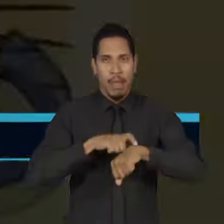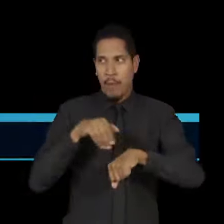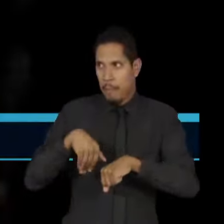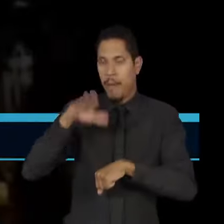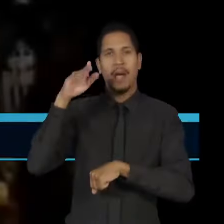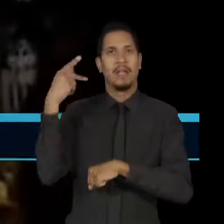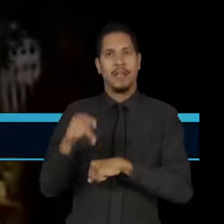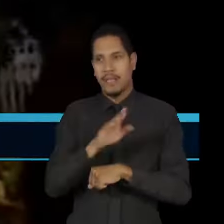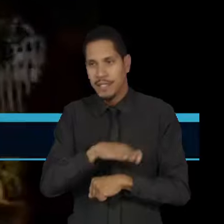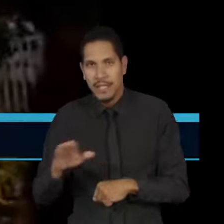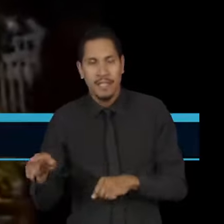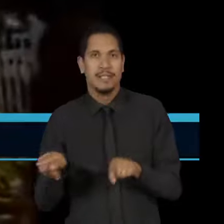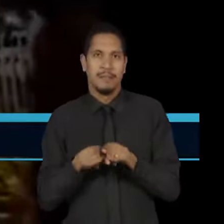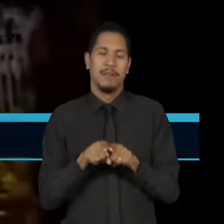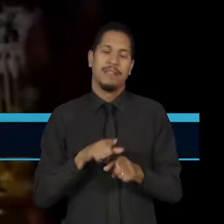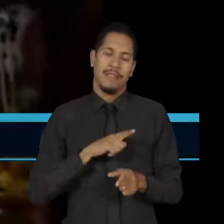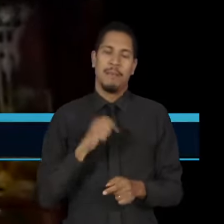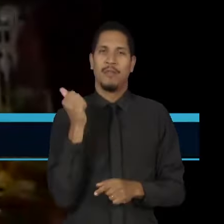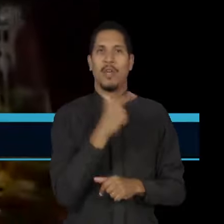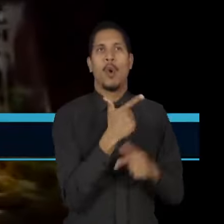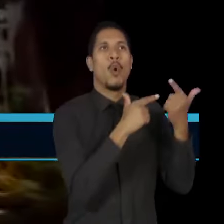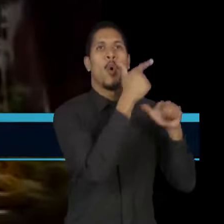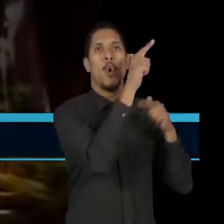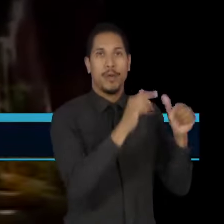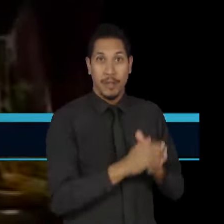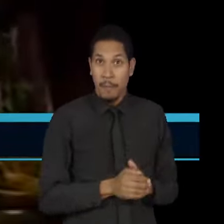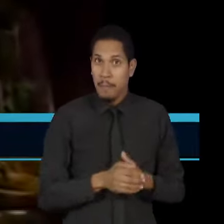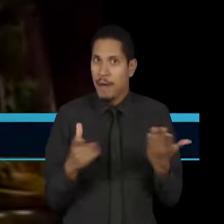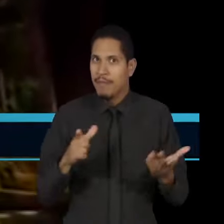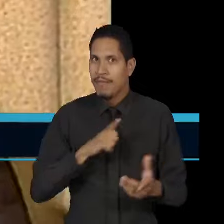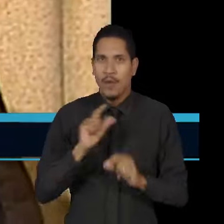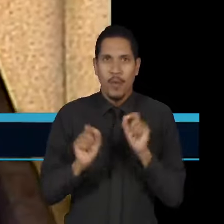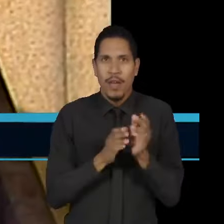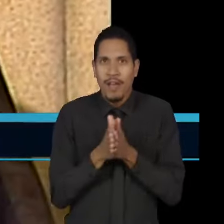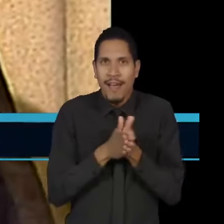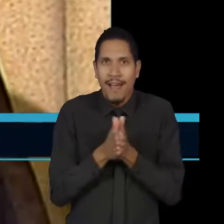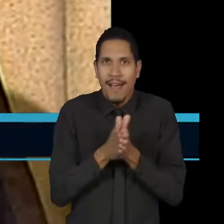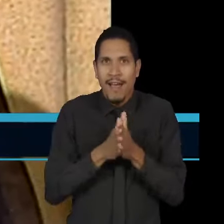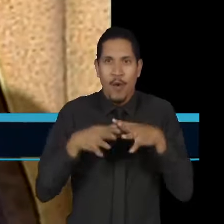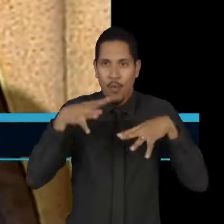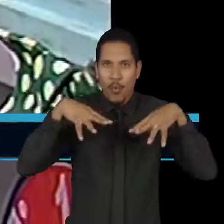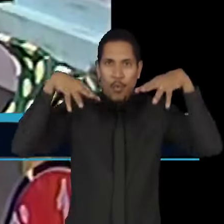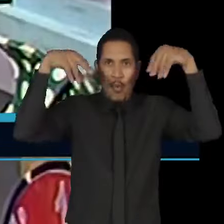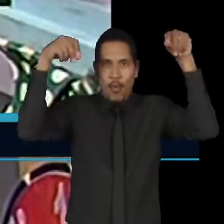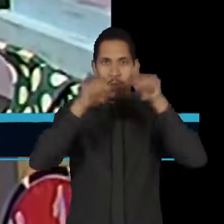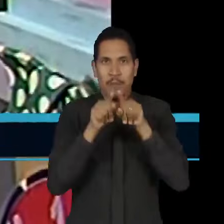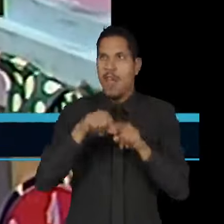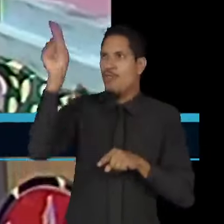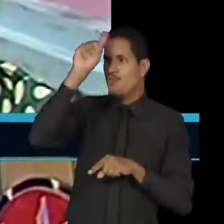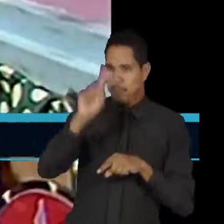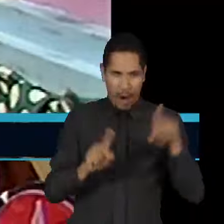crianças. Mas o grande sucesso se passava dentro de um castelo. Raios e trovões!